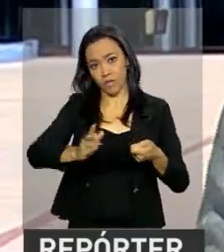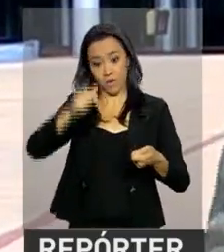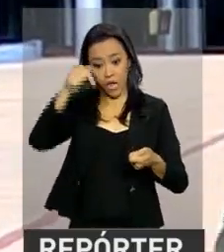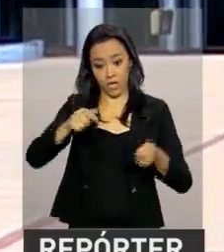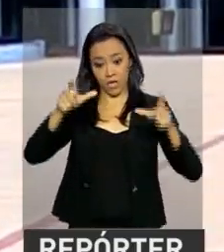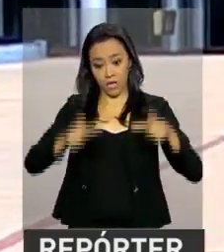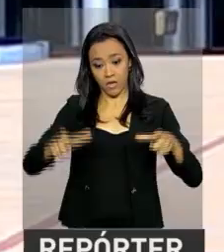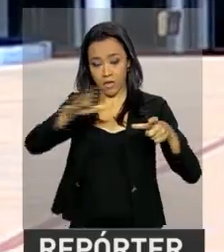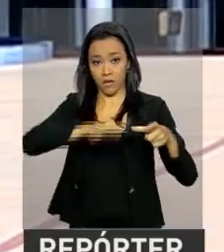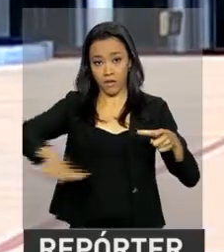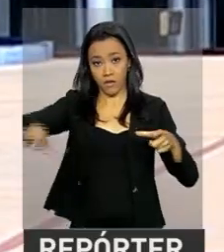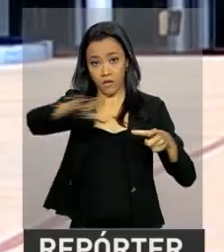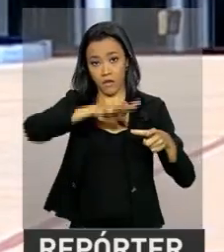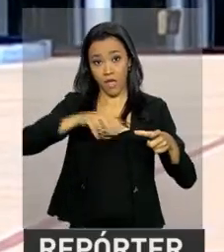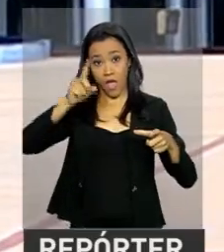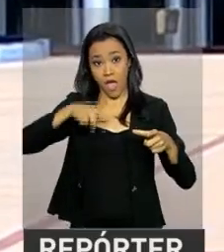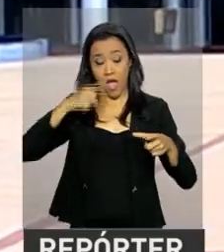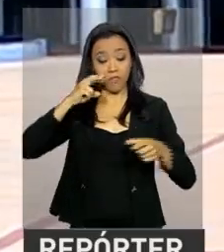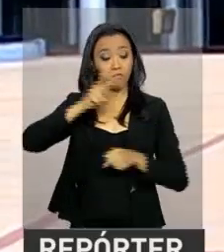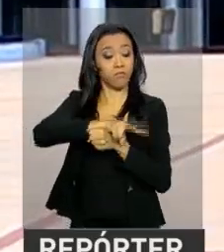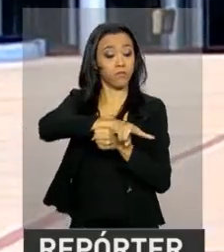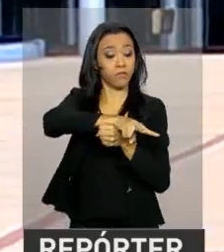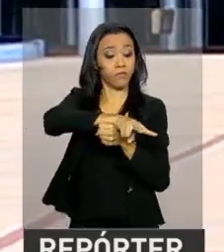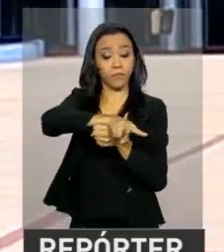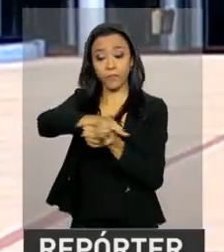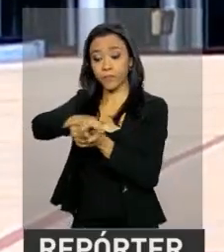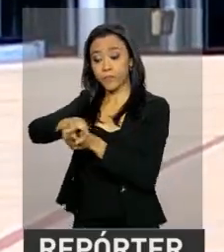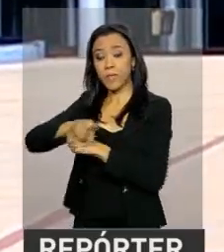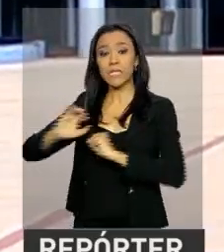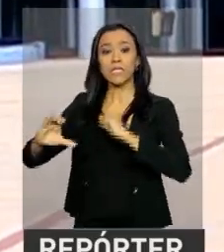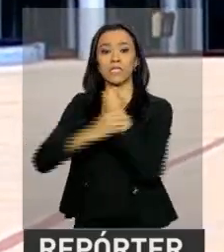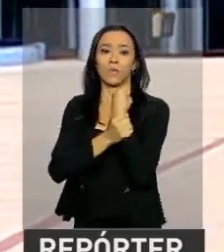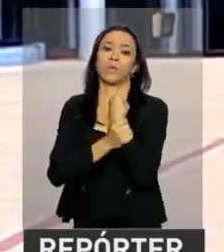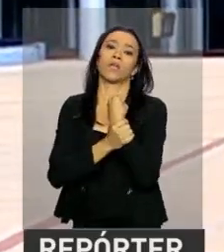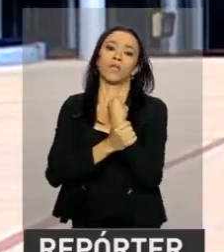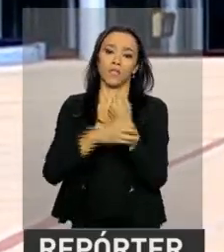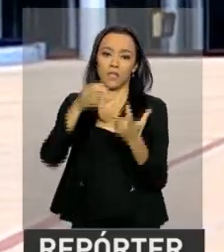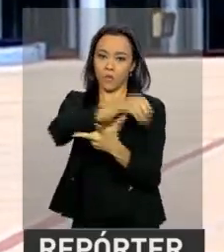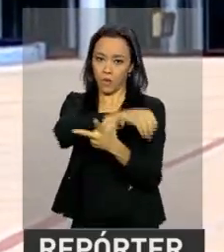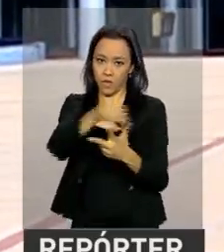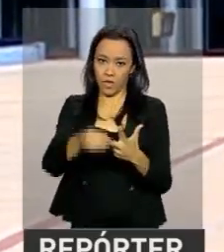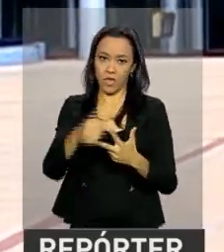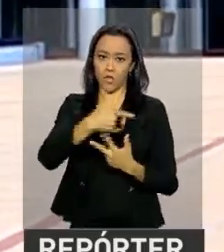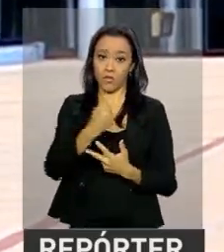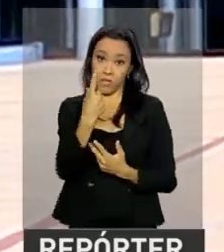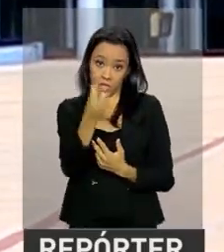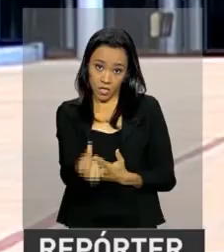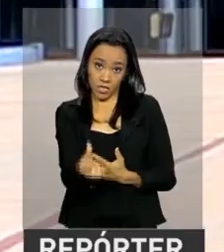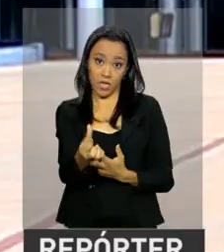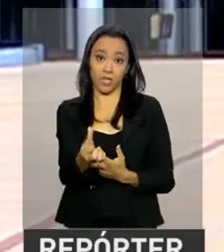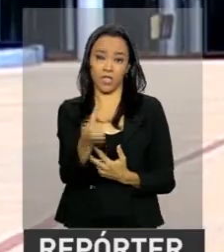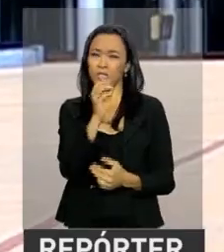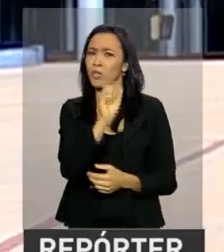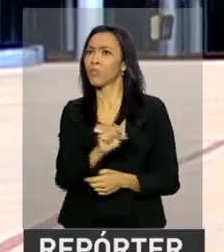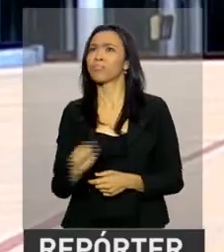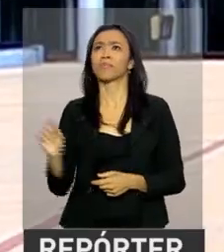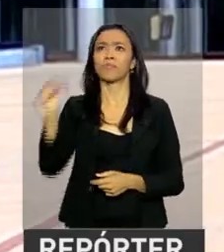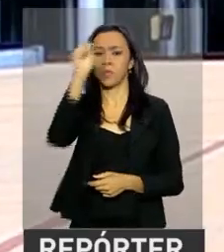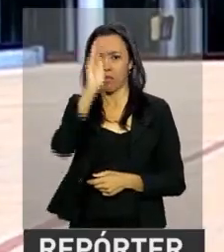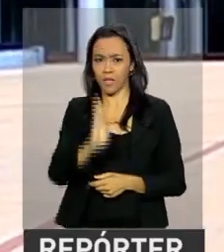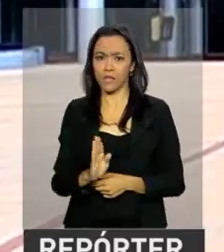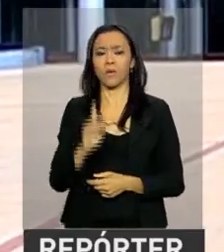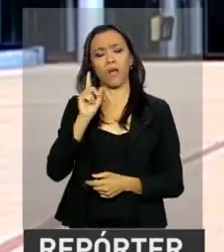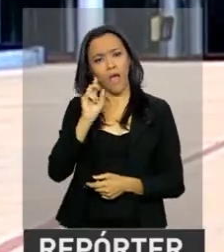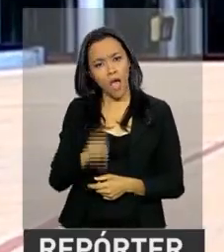funcionar todo o sistema de monitoramento da segurança do Enem 2016. É uma espécie de QG que